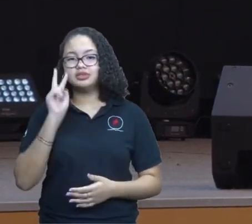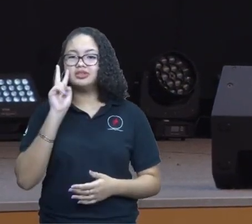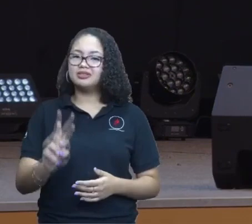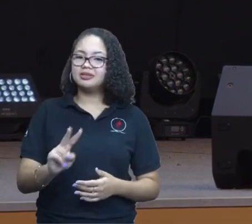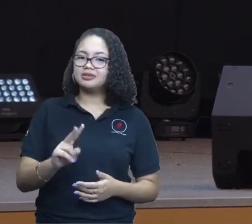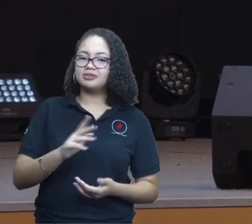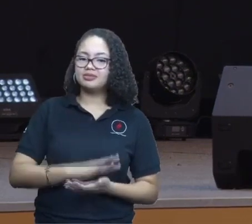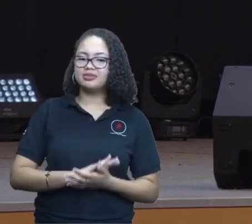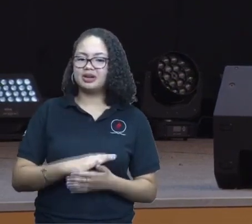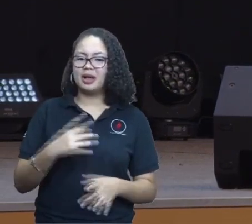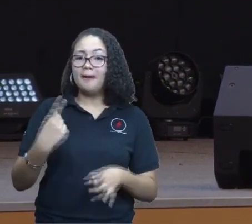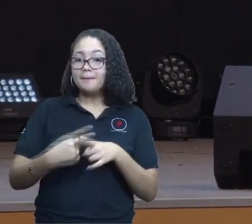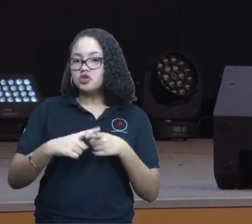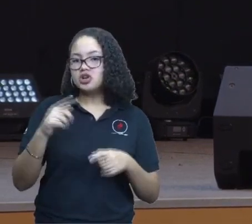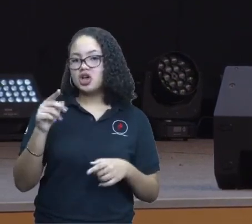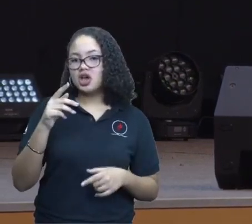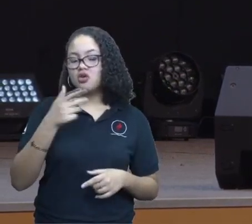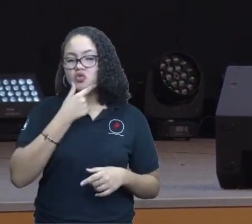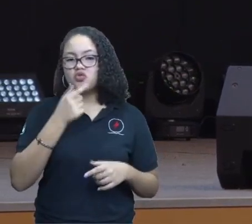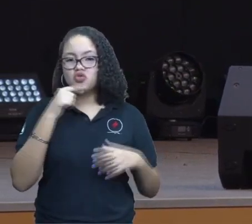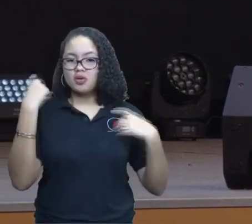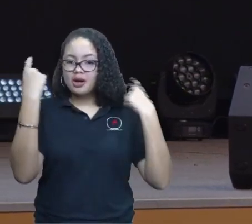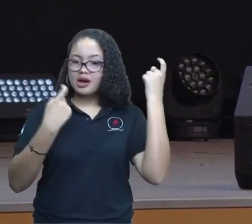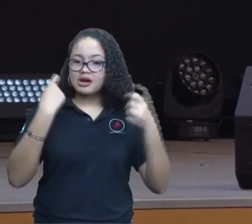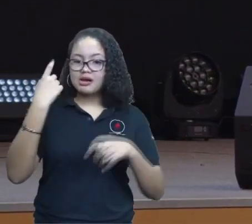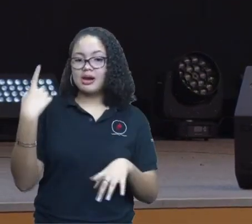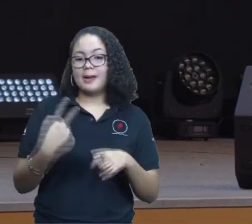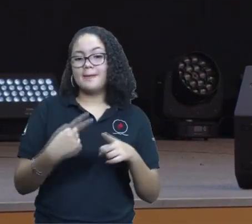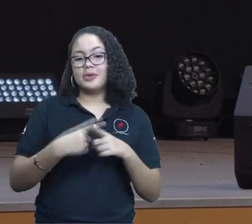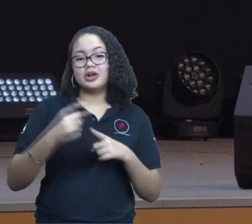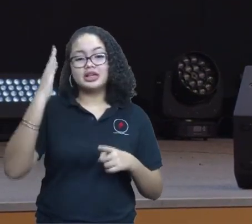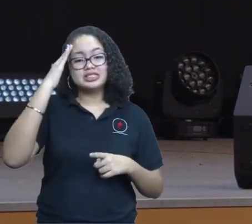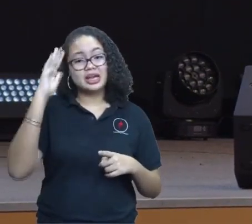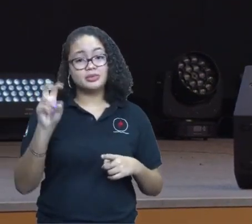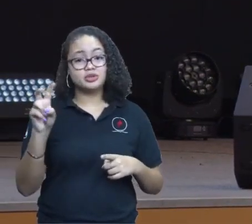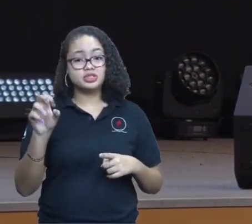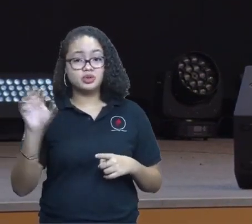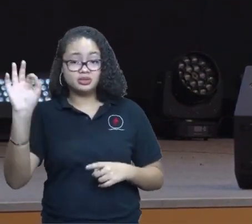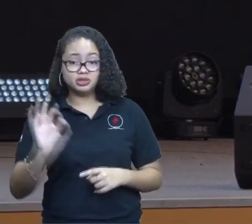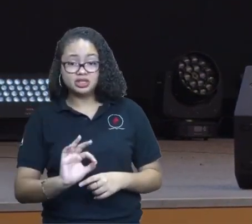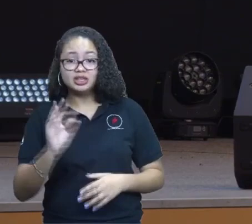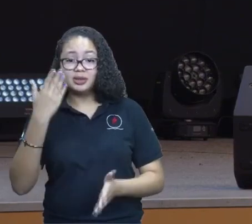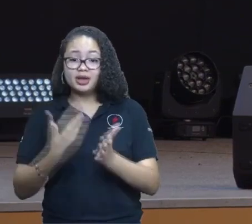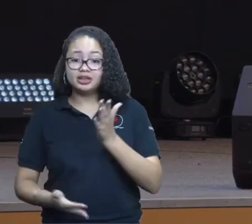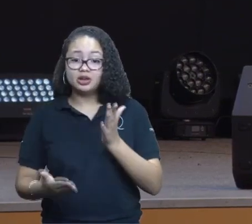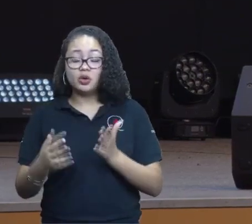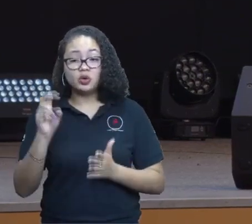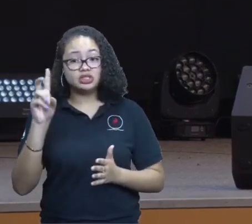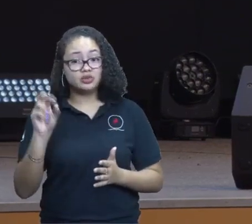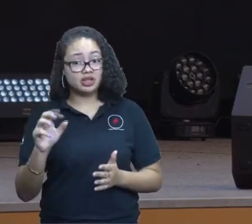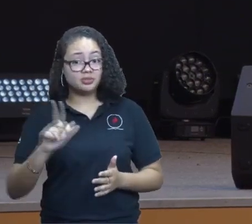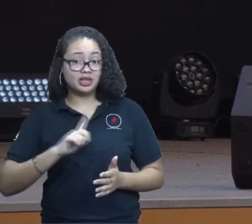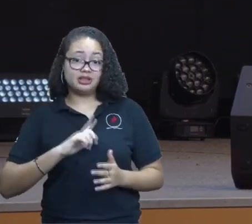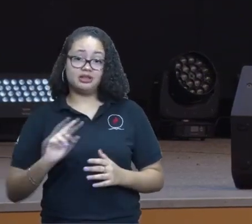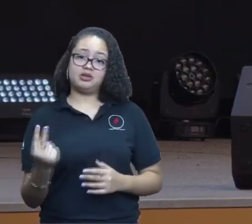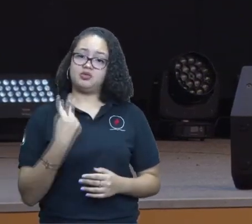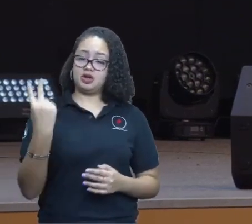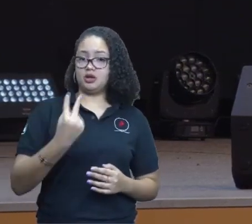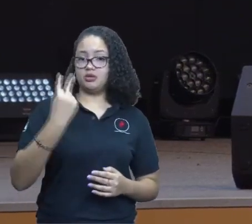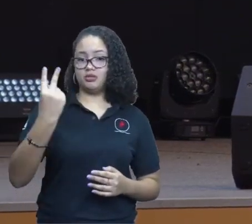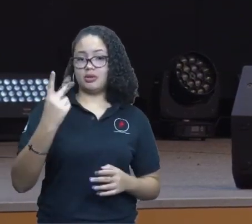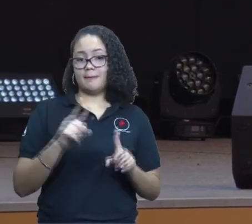e diz assim porque ele tá tão desesperado porque ele sabe que os 50% que ele perdeu era os 50% que tinha valor